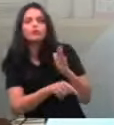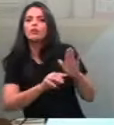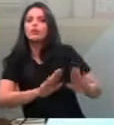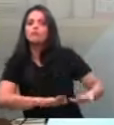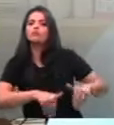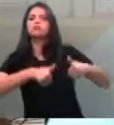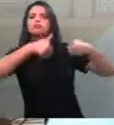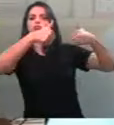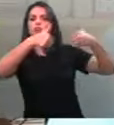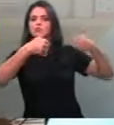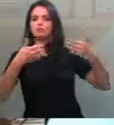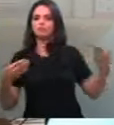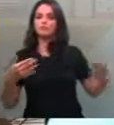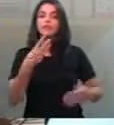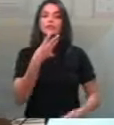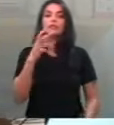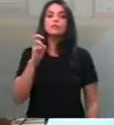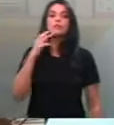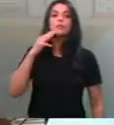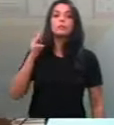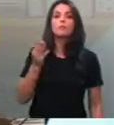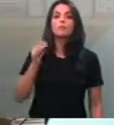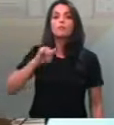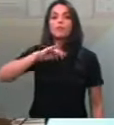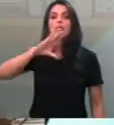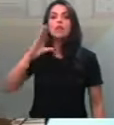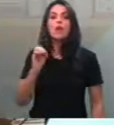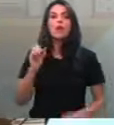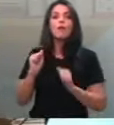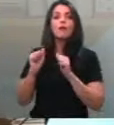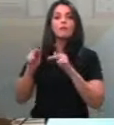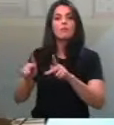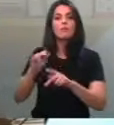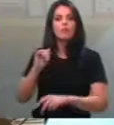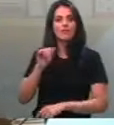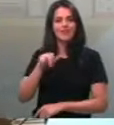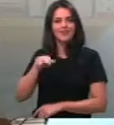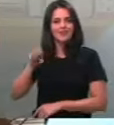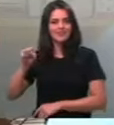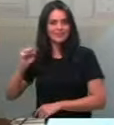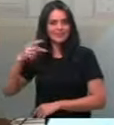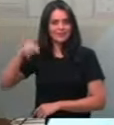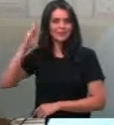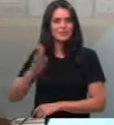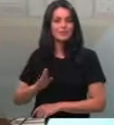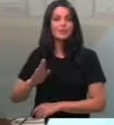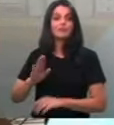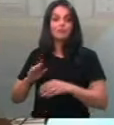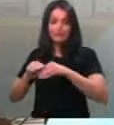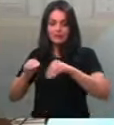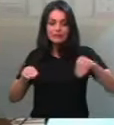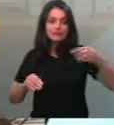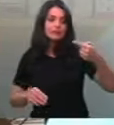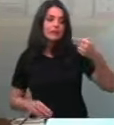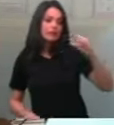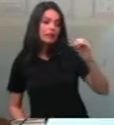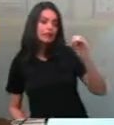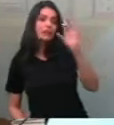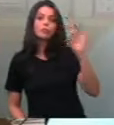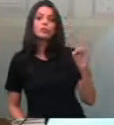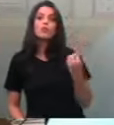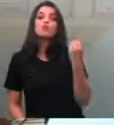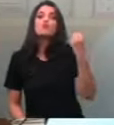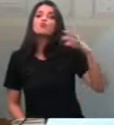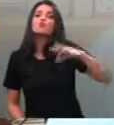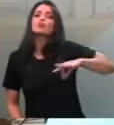35 milhões de aposentados do INSS, 70% deles sobrevivem com um salário